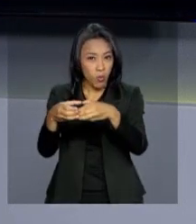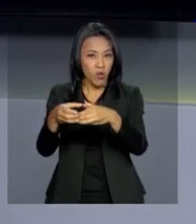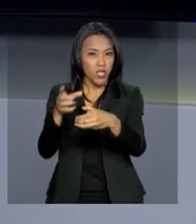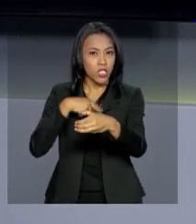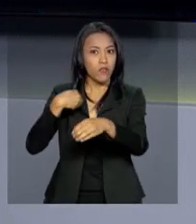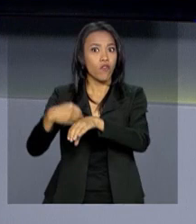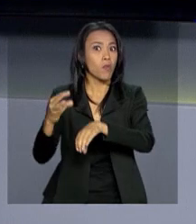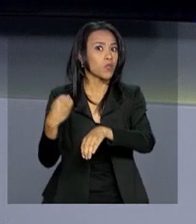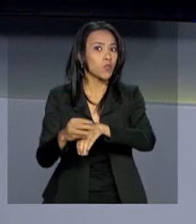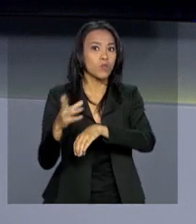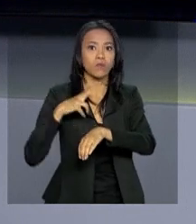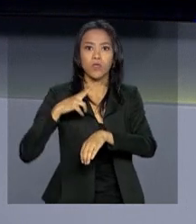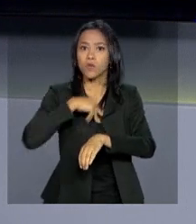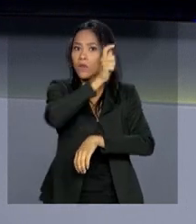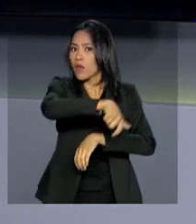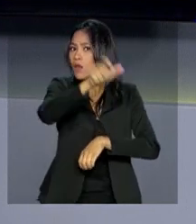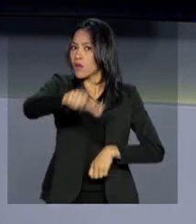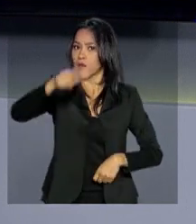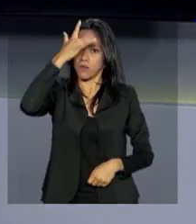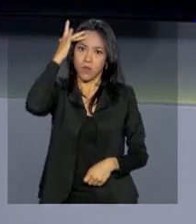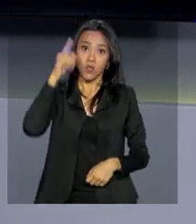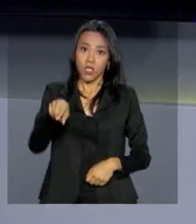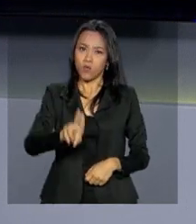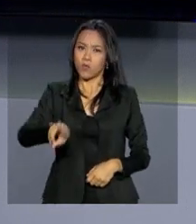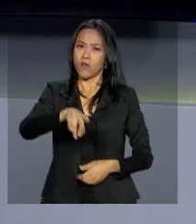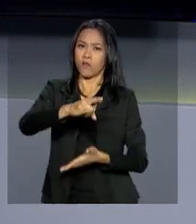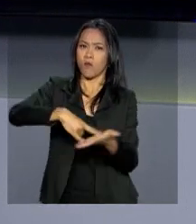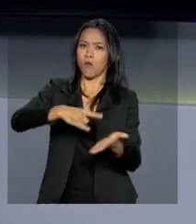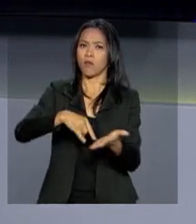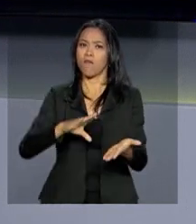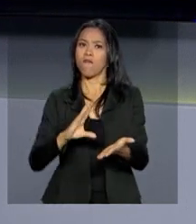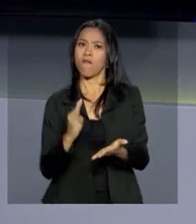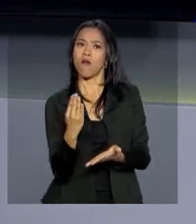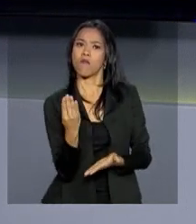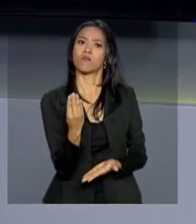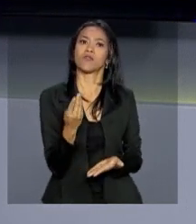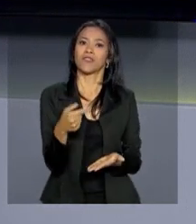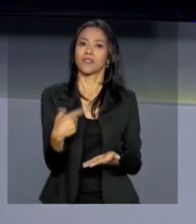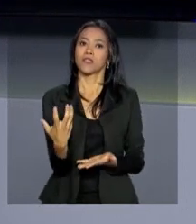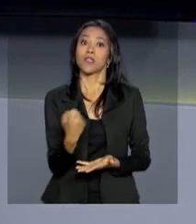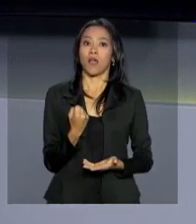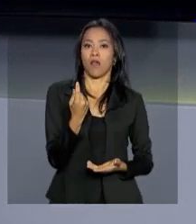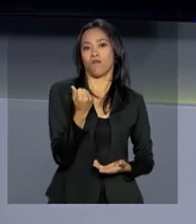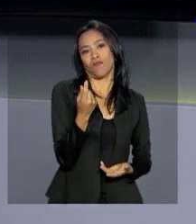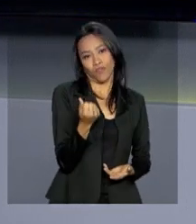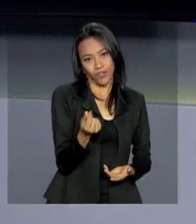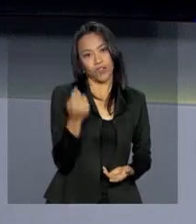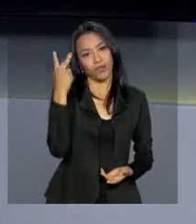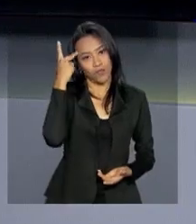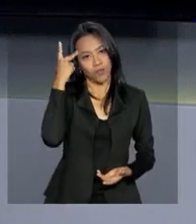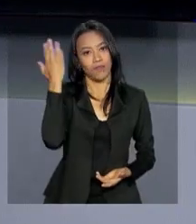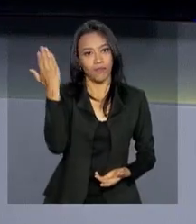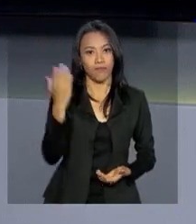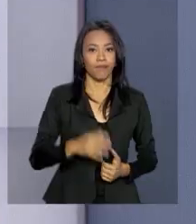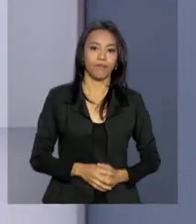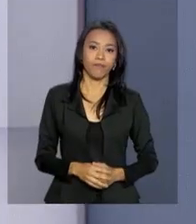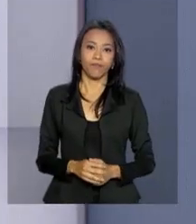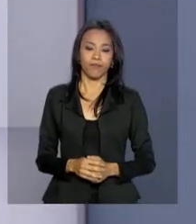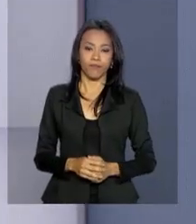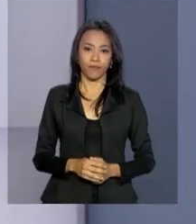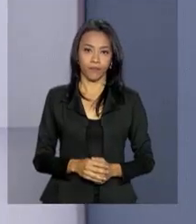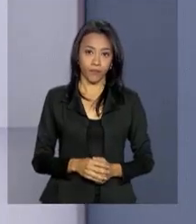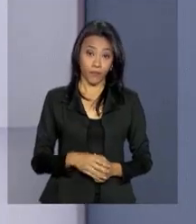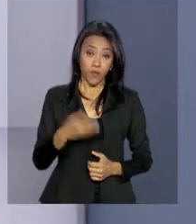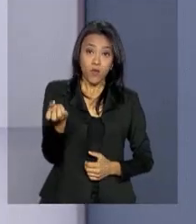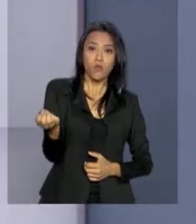pessoais de trabalhadores e com o uso de documentos falsos realizavam saque em agências no estado de são paulo